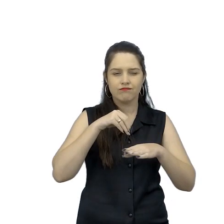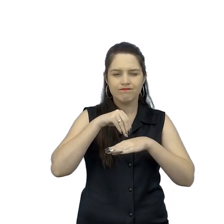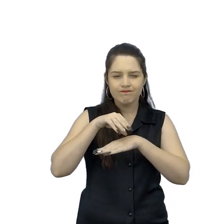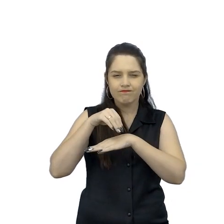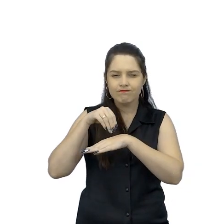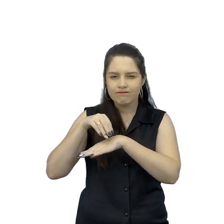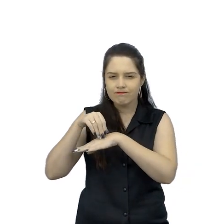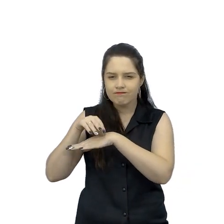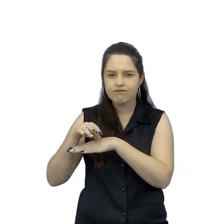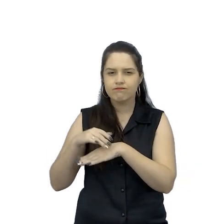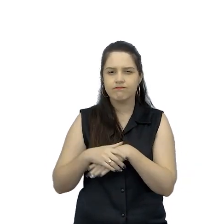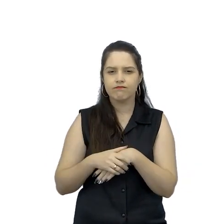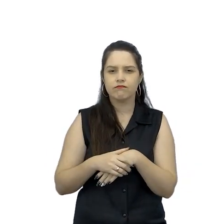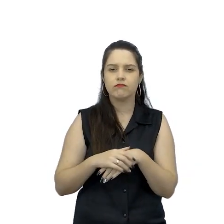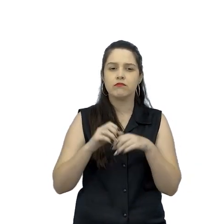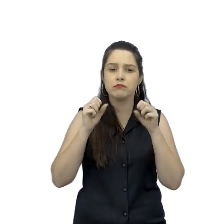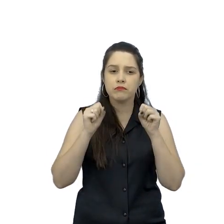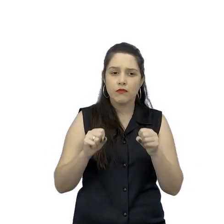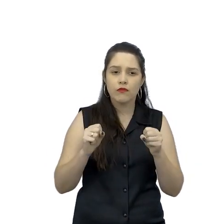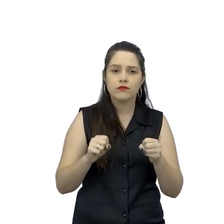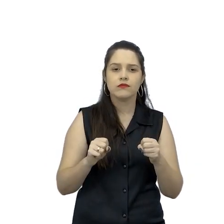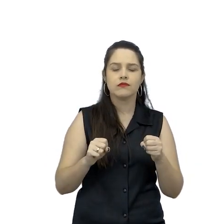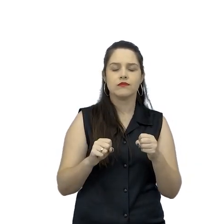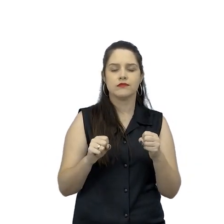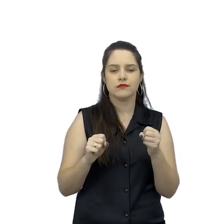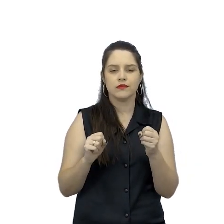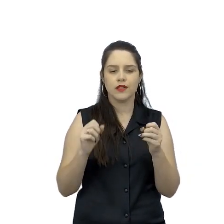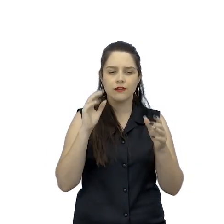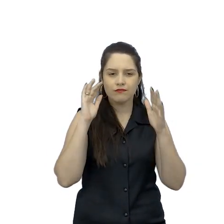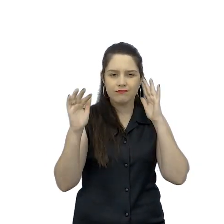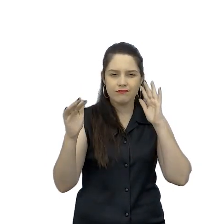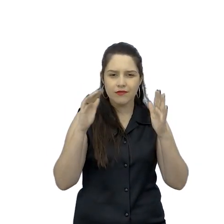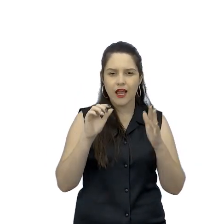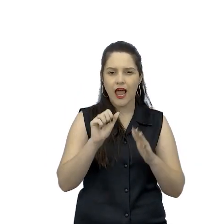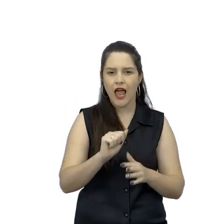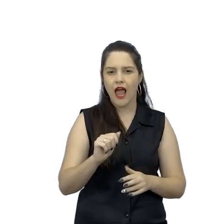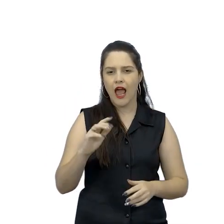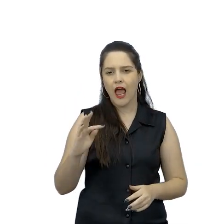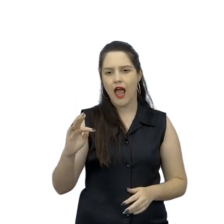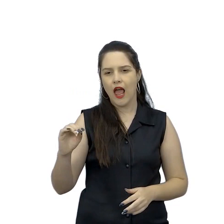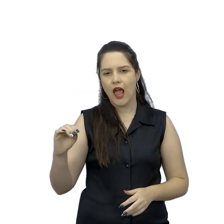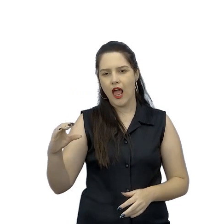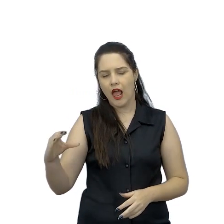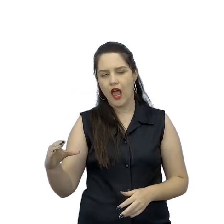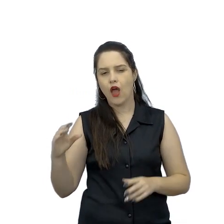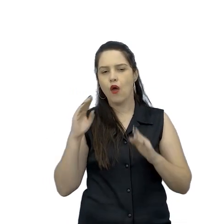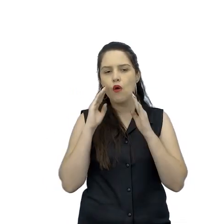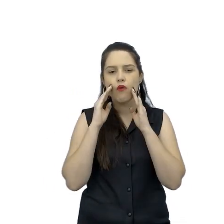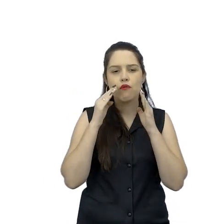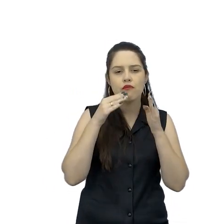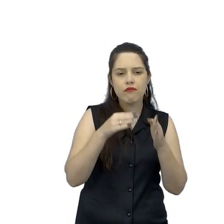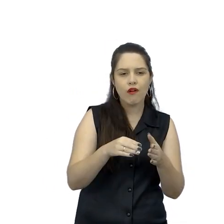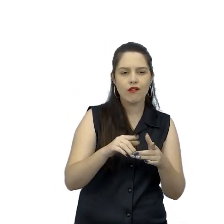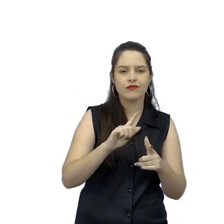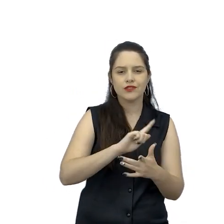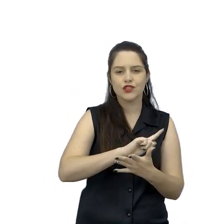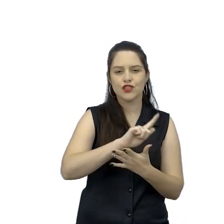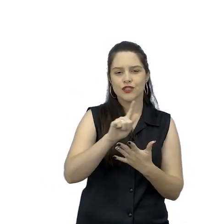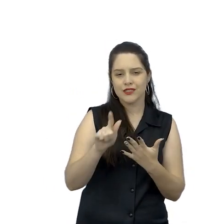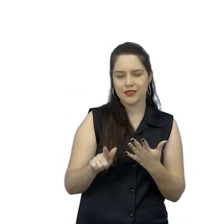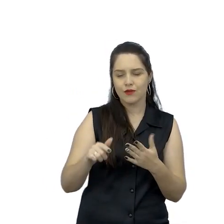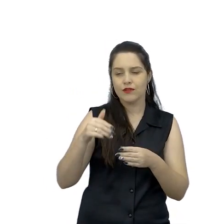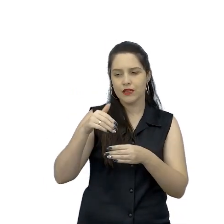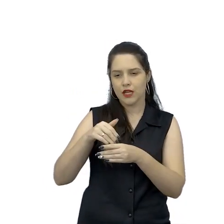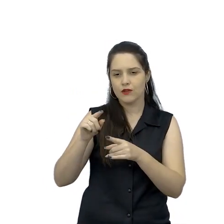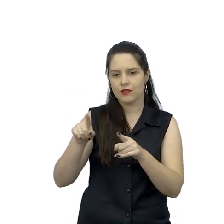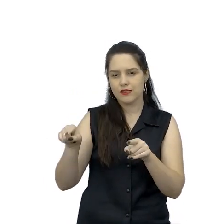ações para que possam fortalecer o desdobramento da TPC com foco na organização e na gestão da sala de